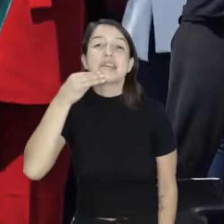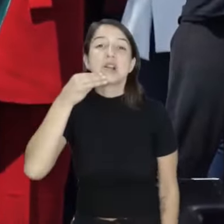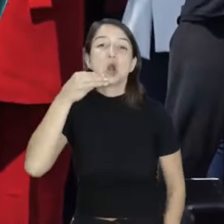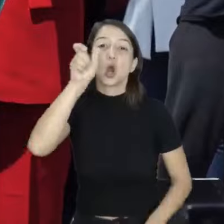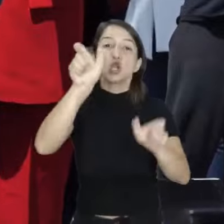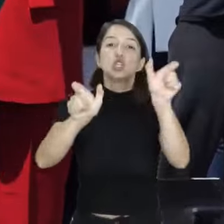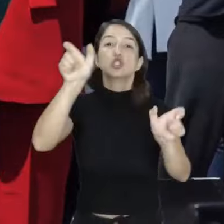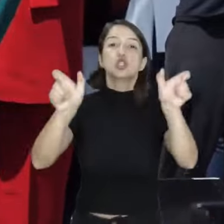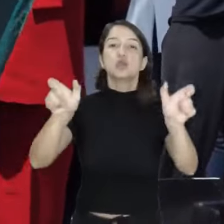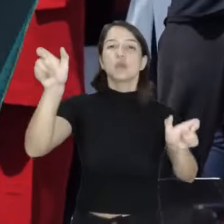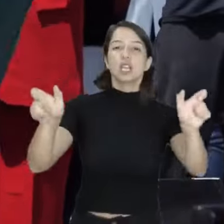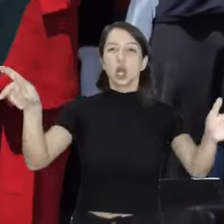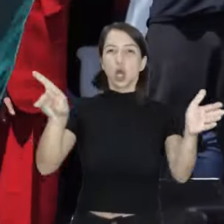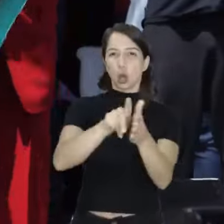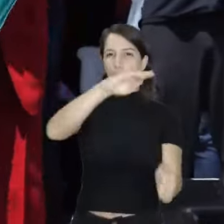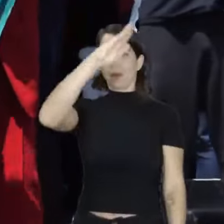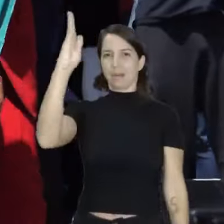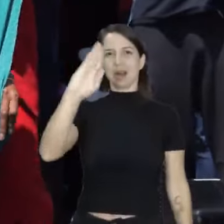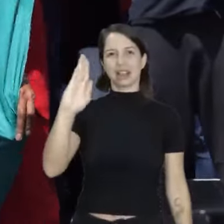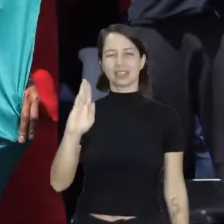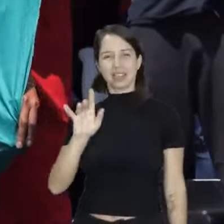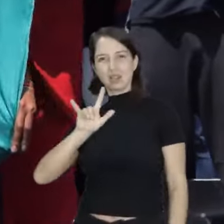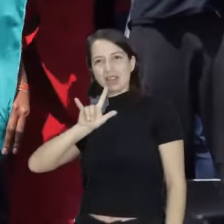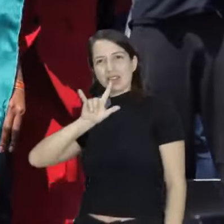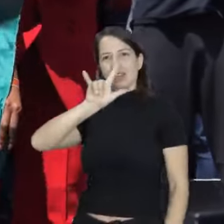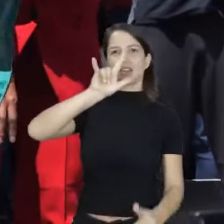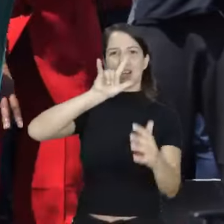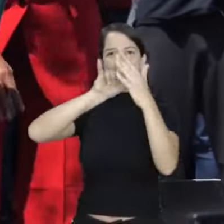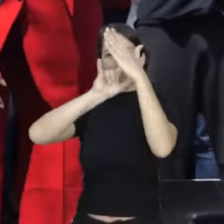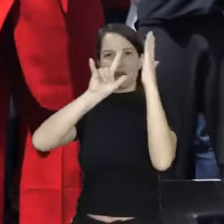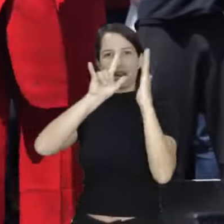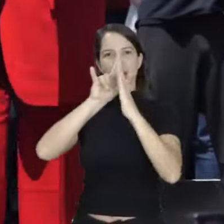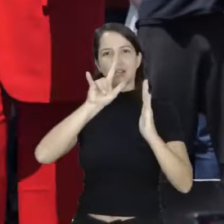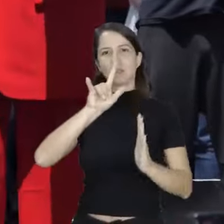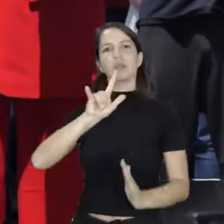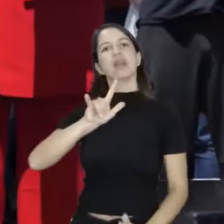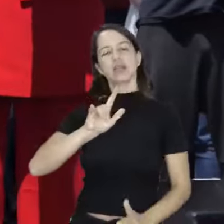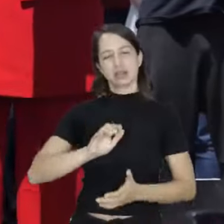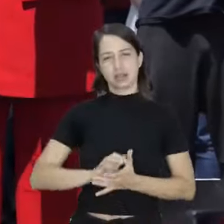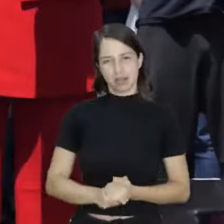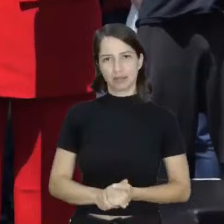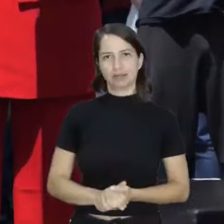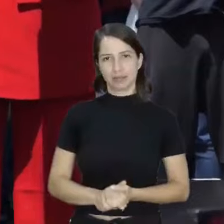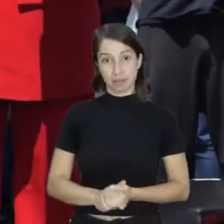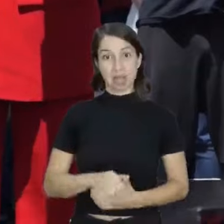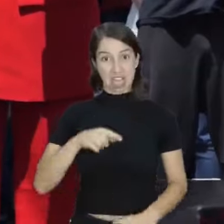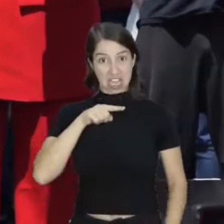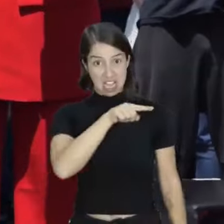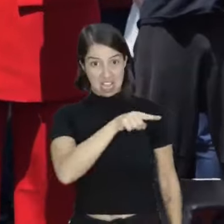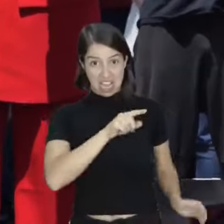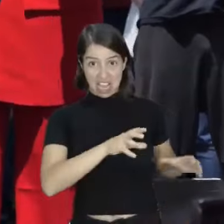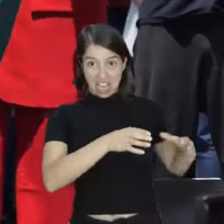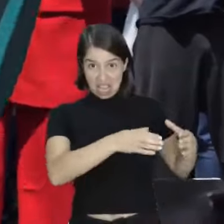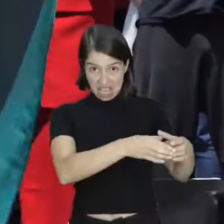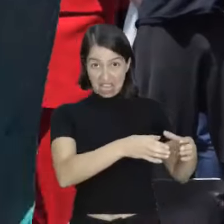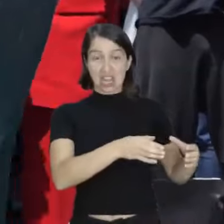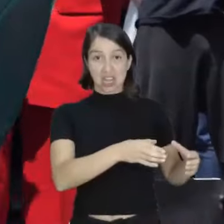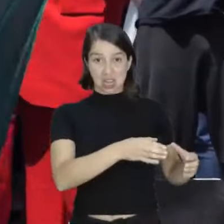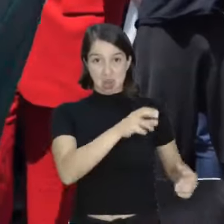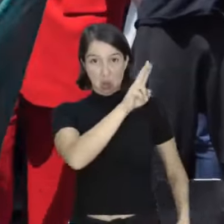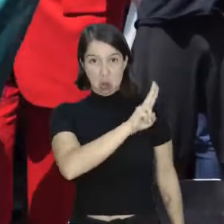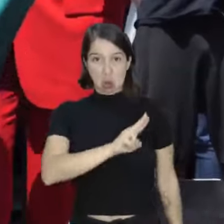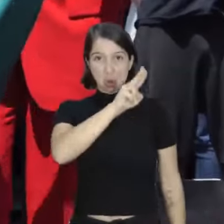Ele utiliza essa bandeira porque ele não tem o orgulho que eu tenho de